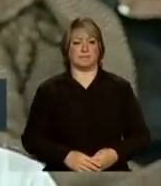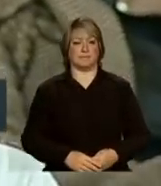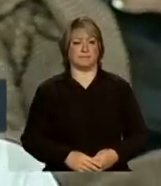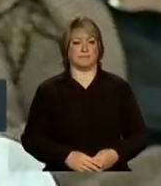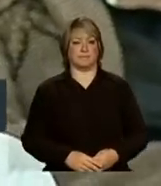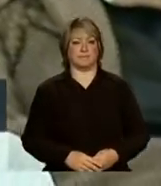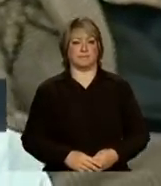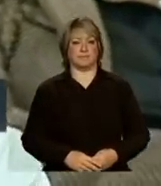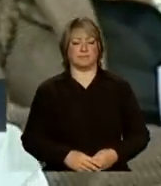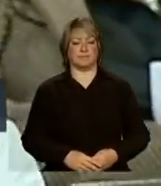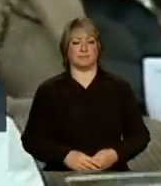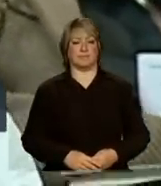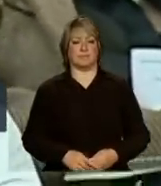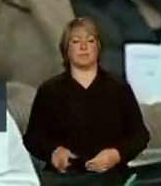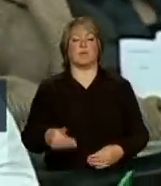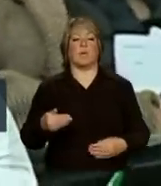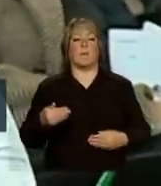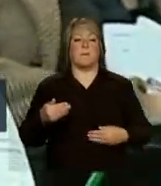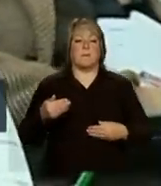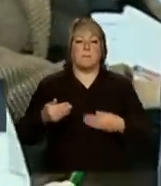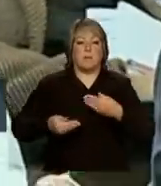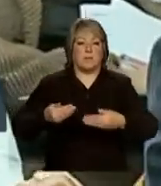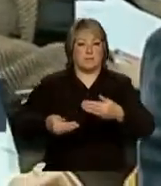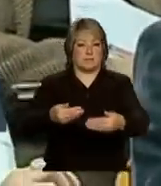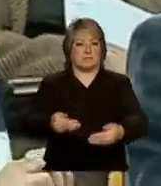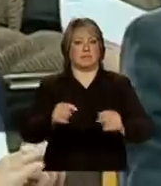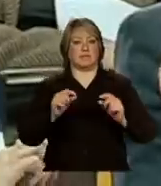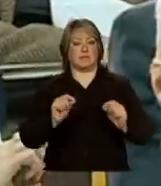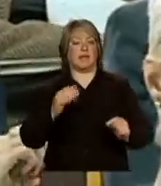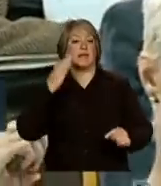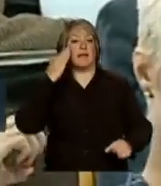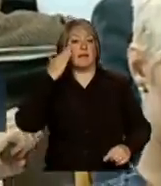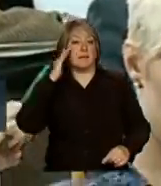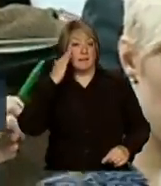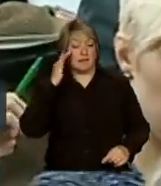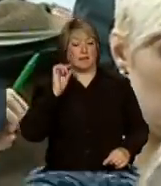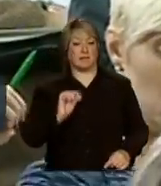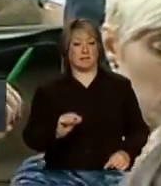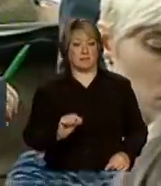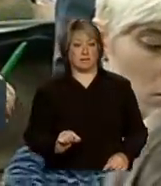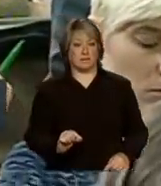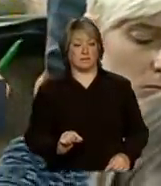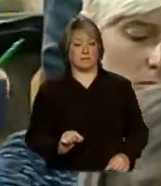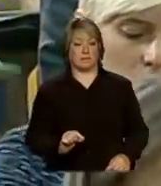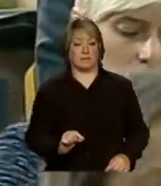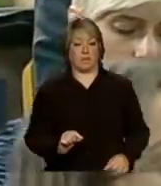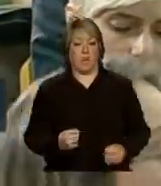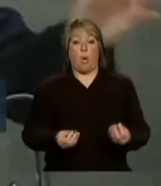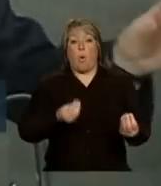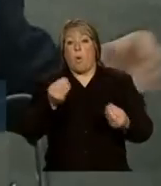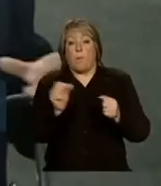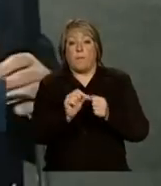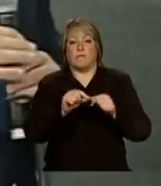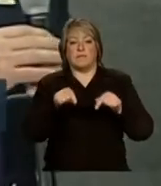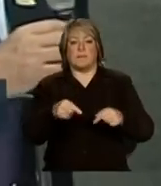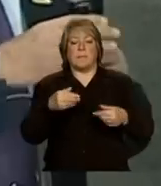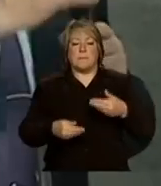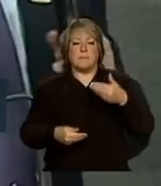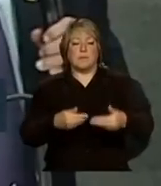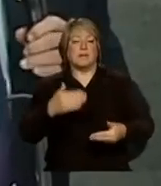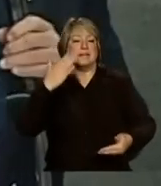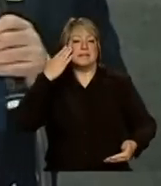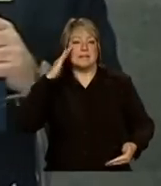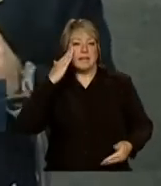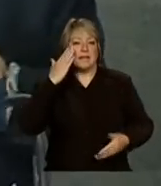realmente o processo de entender o domínio do processo entender